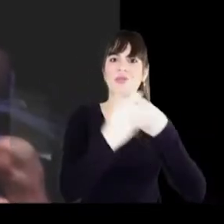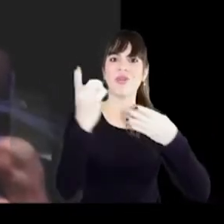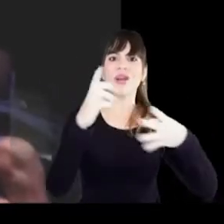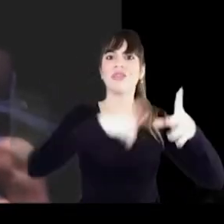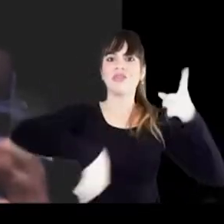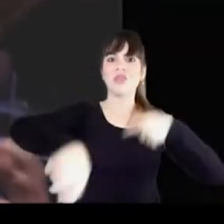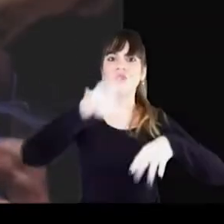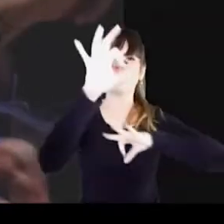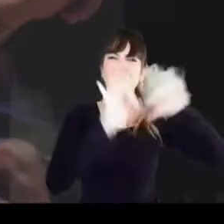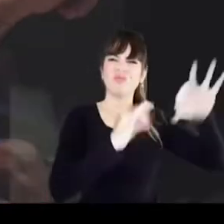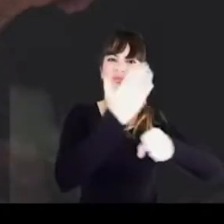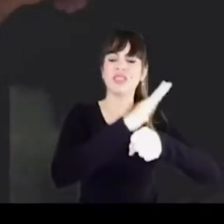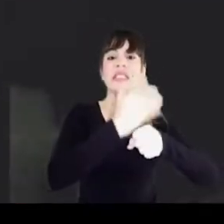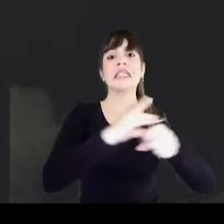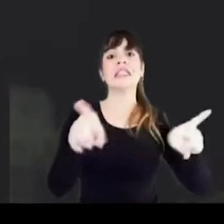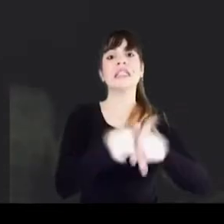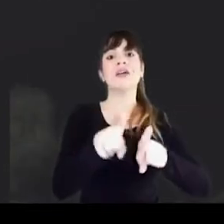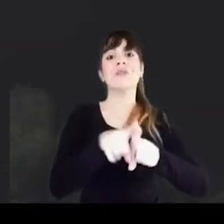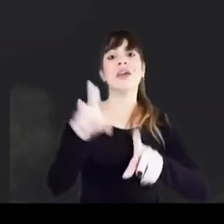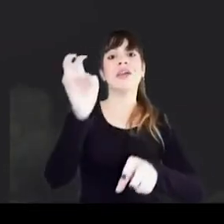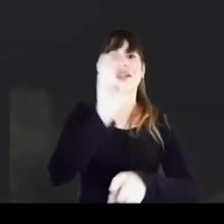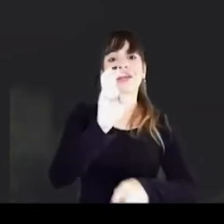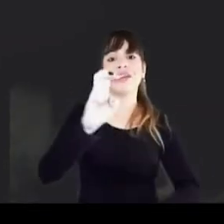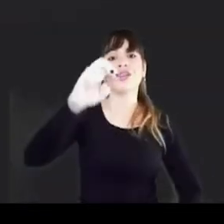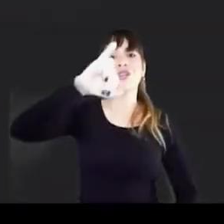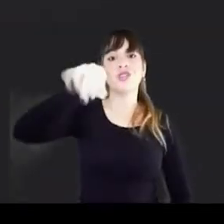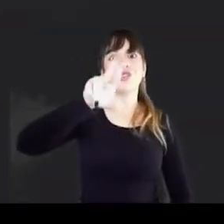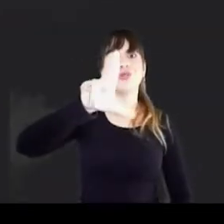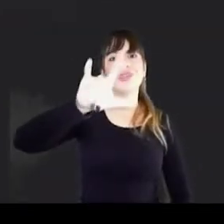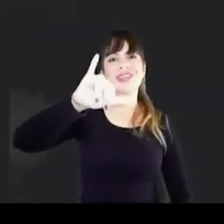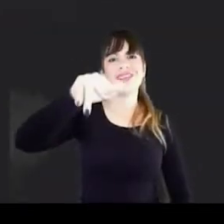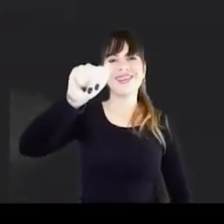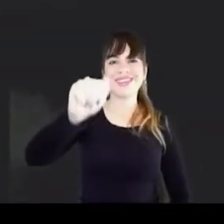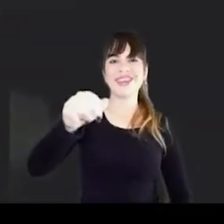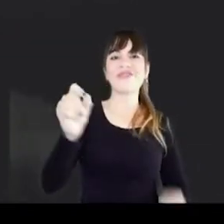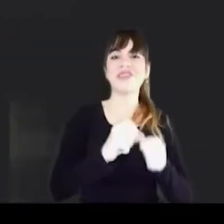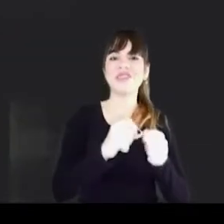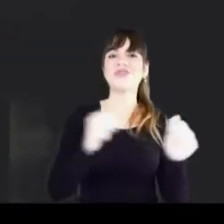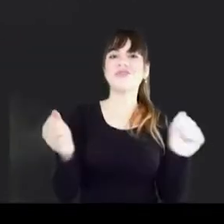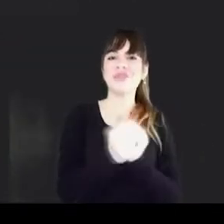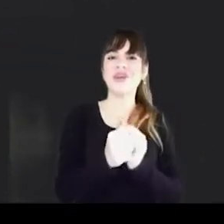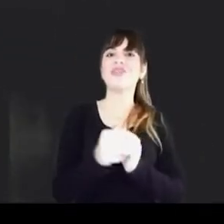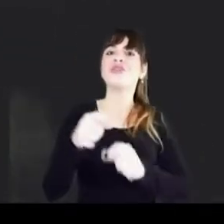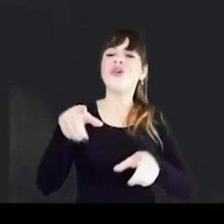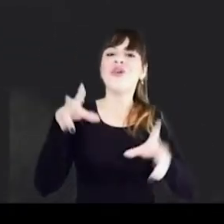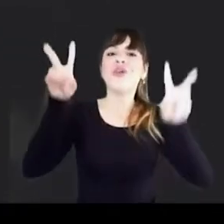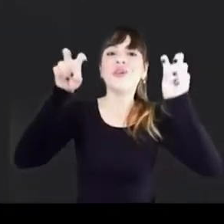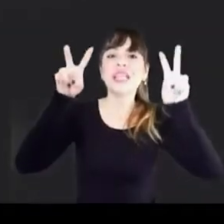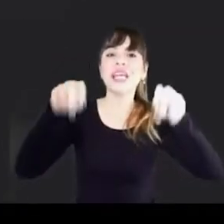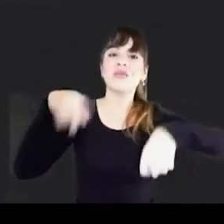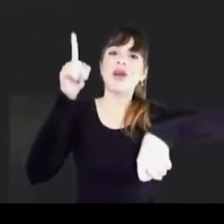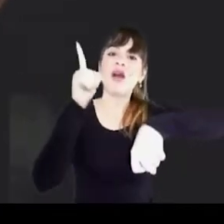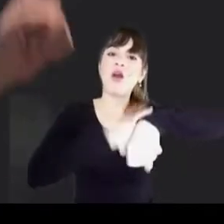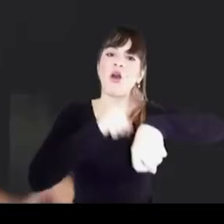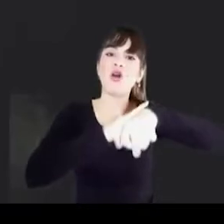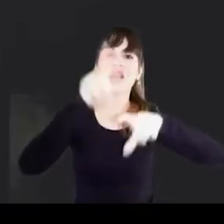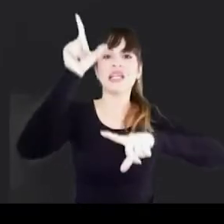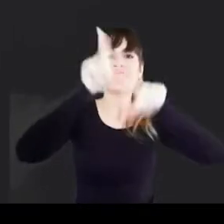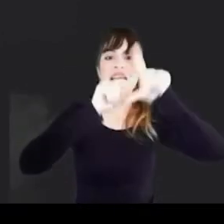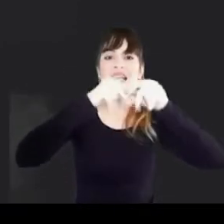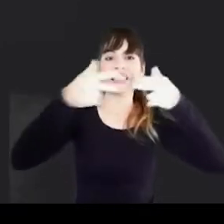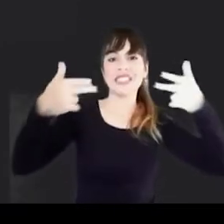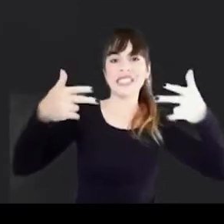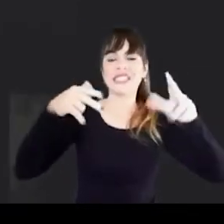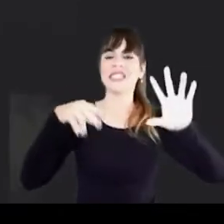que fizeram Macabéias. E a Juliana. E a Juliana Veras. Que fez com a gente a última versão. Foi a Juliana Veras. Mas tô falando de Macabéias.